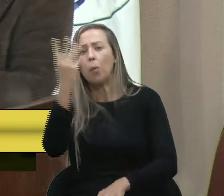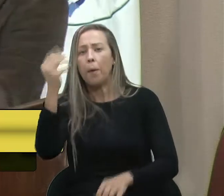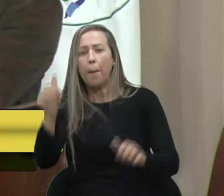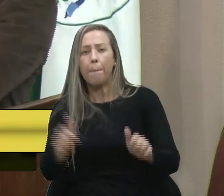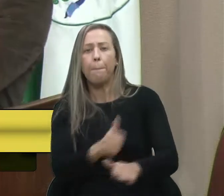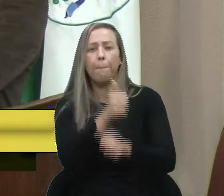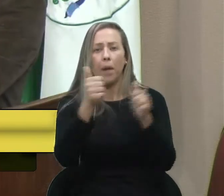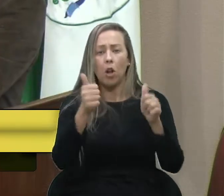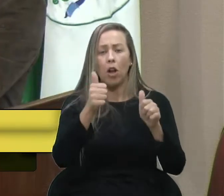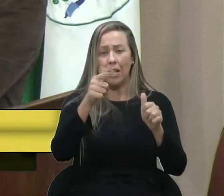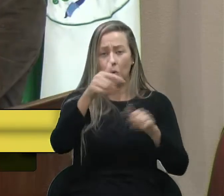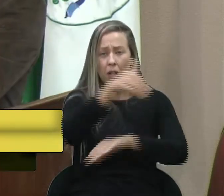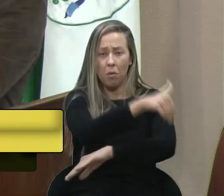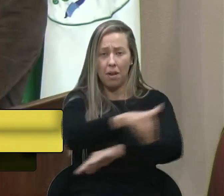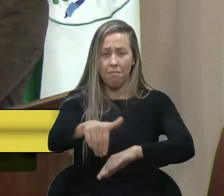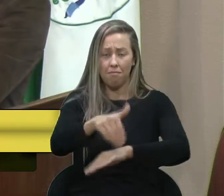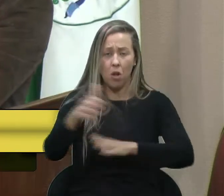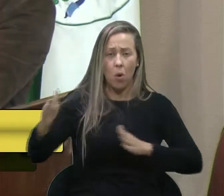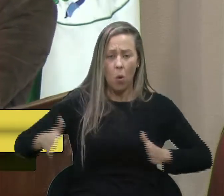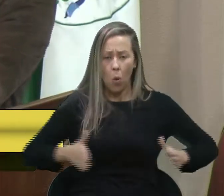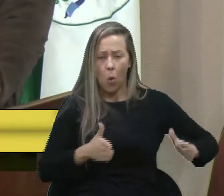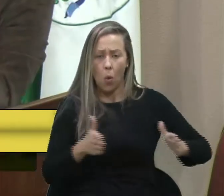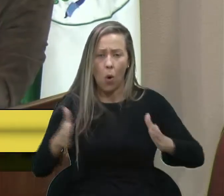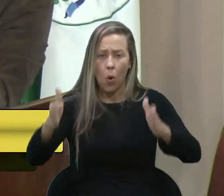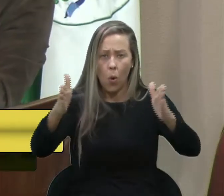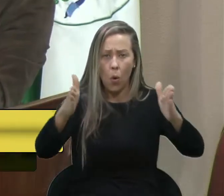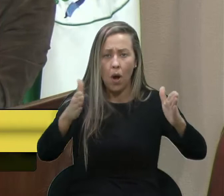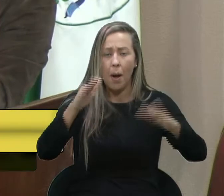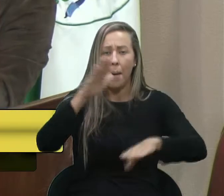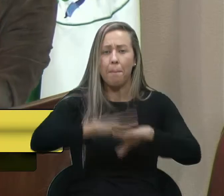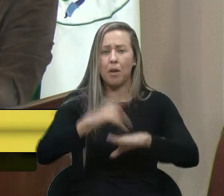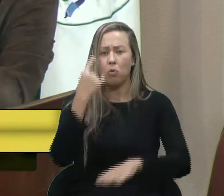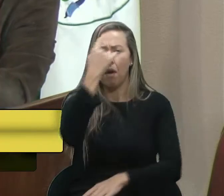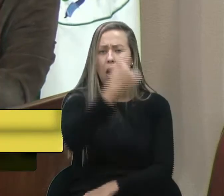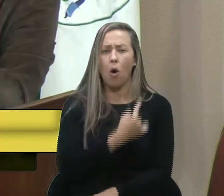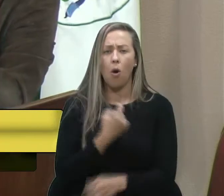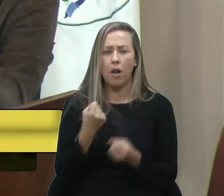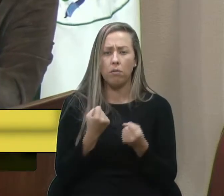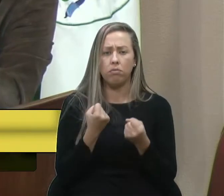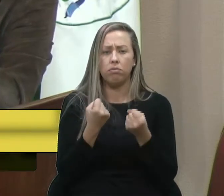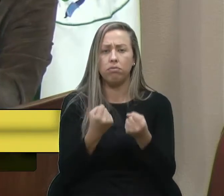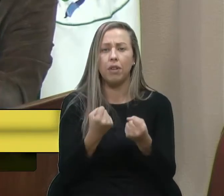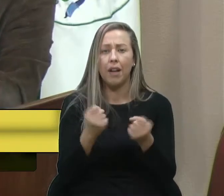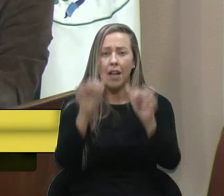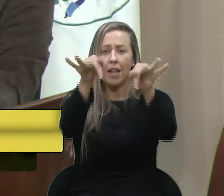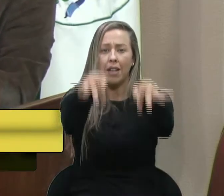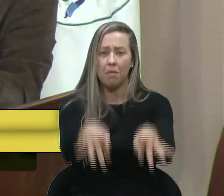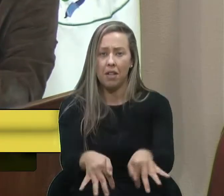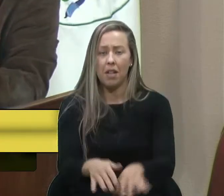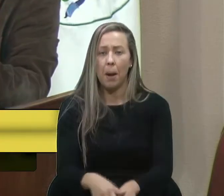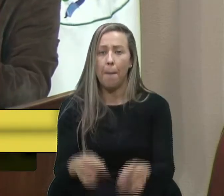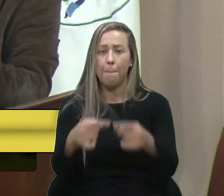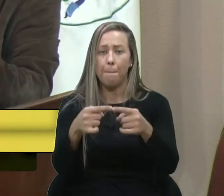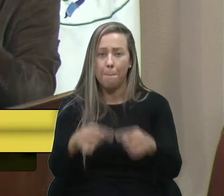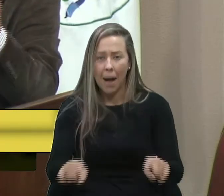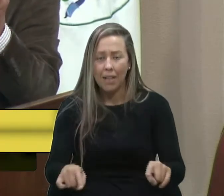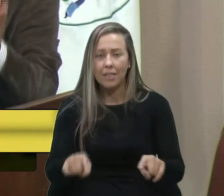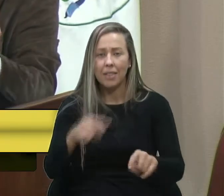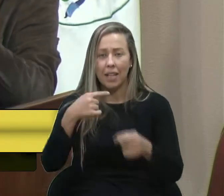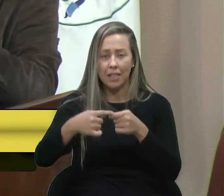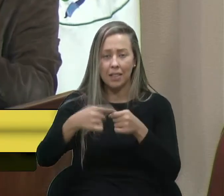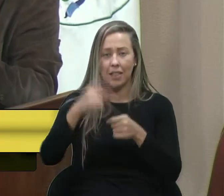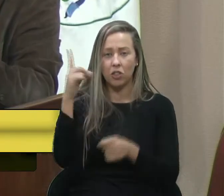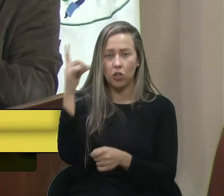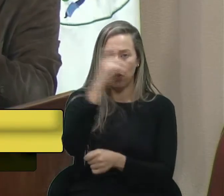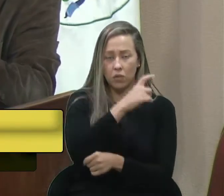tu está numa estrada, no mais uma hora, muitas vezes, tu terminaria. Mas pelo fato do município estar numa situação